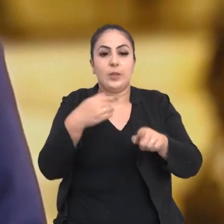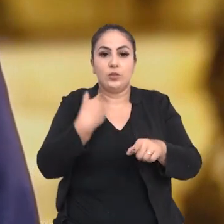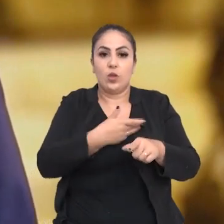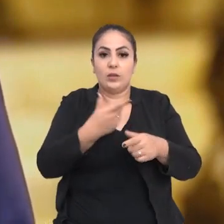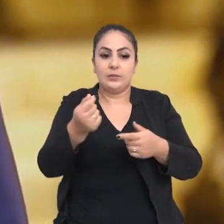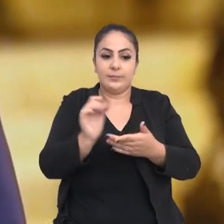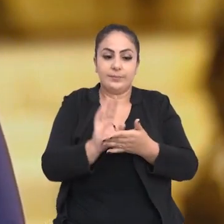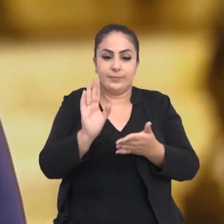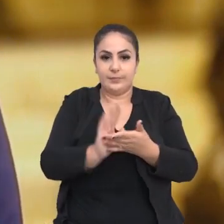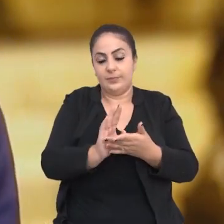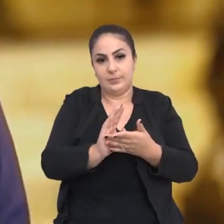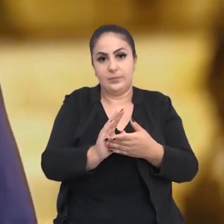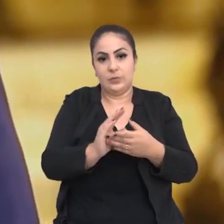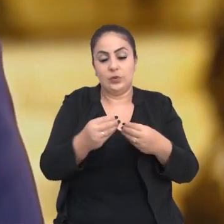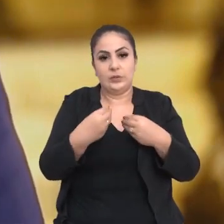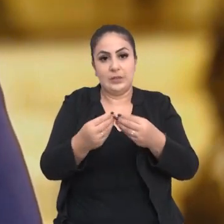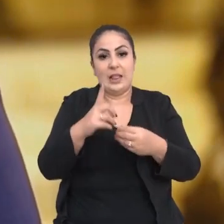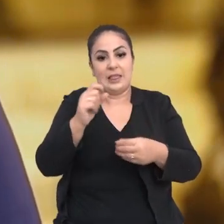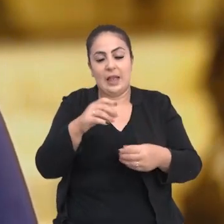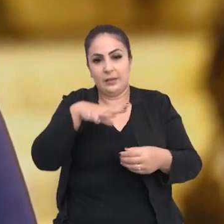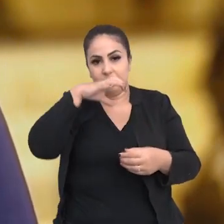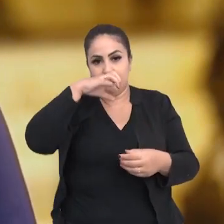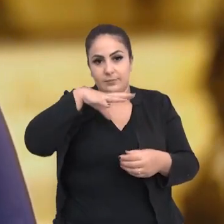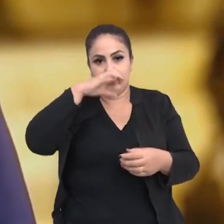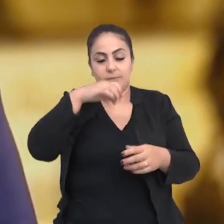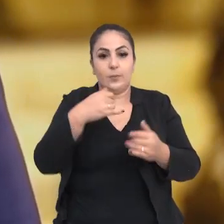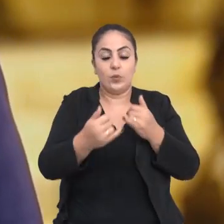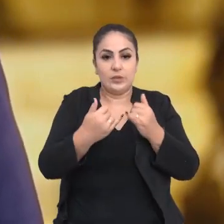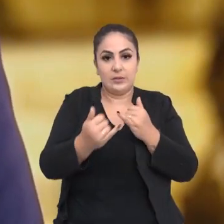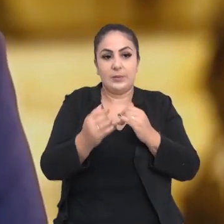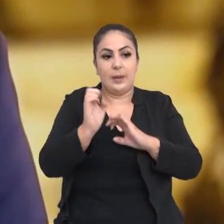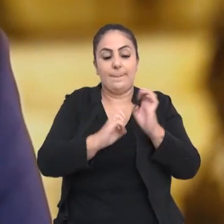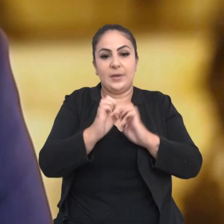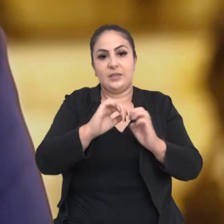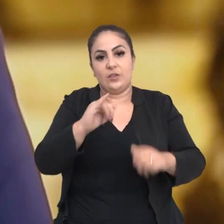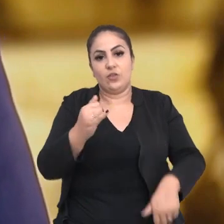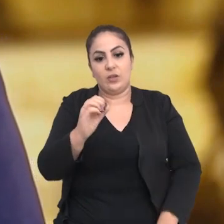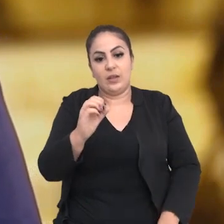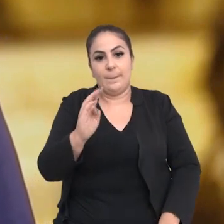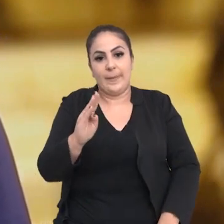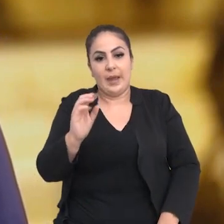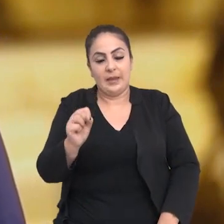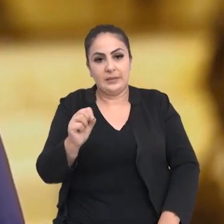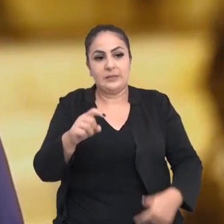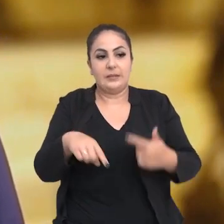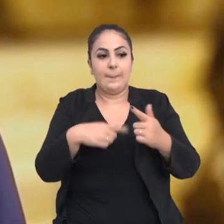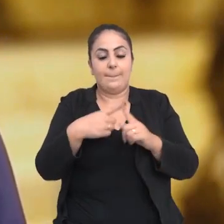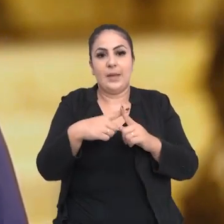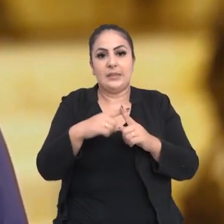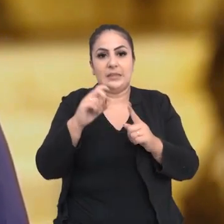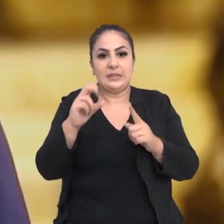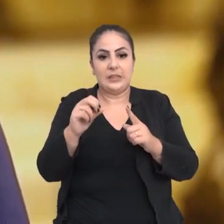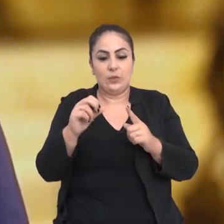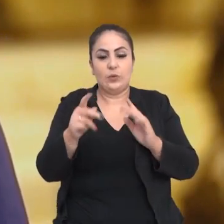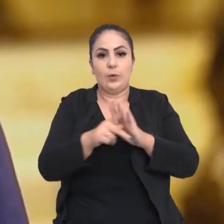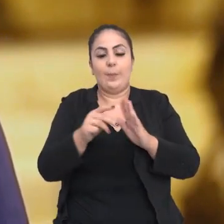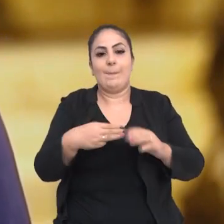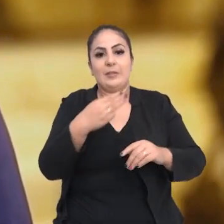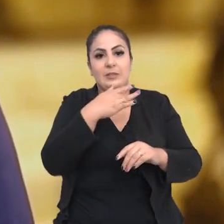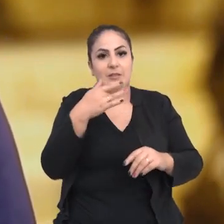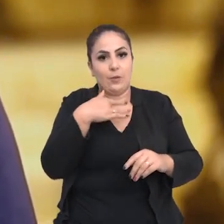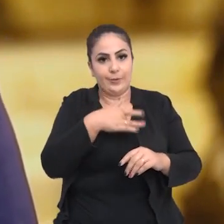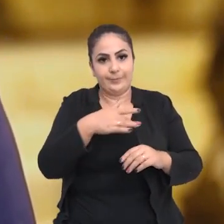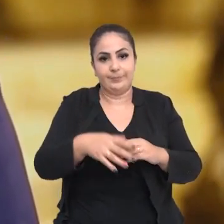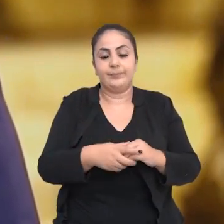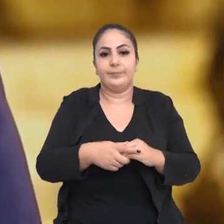recebendo doações. São 10 respiradores, por exemplo, da empresa JBS e mais 50 do Ministério da